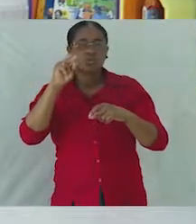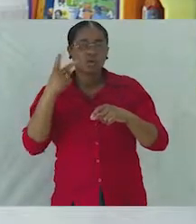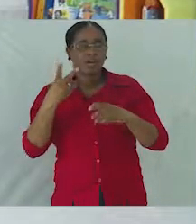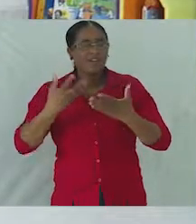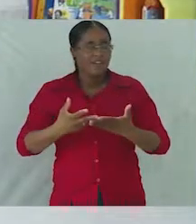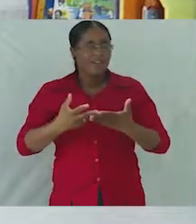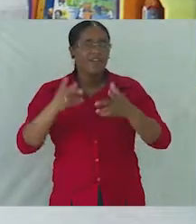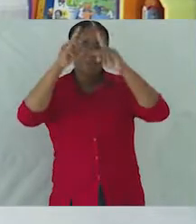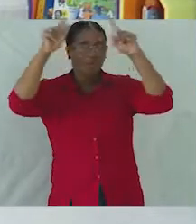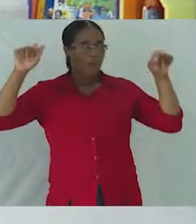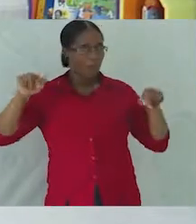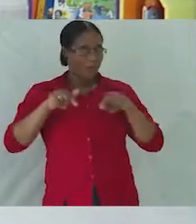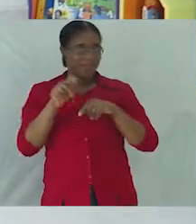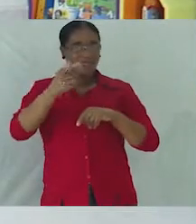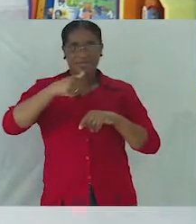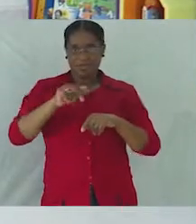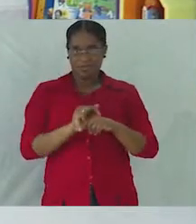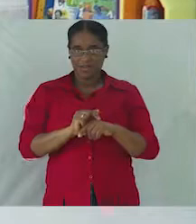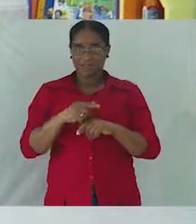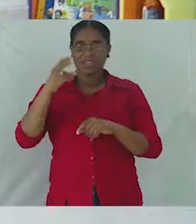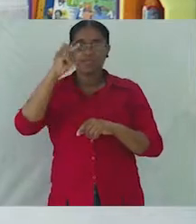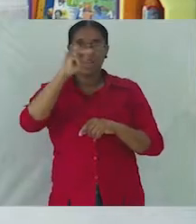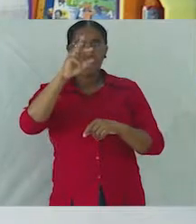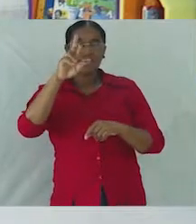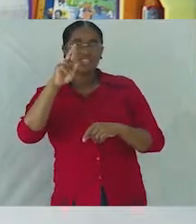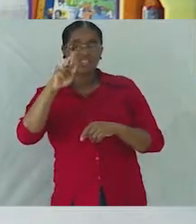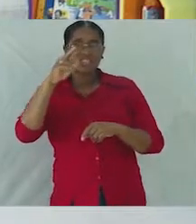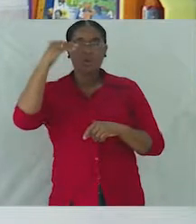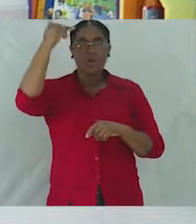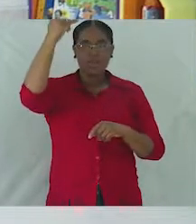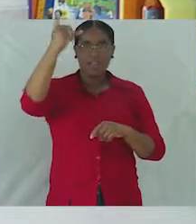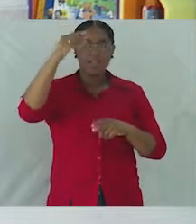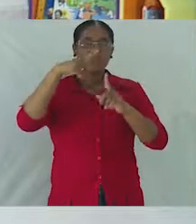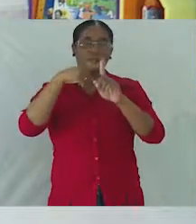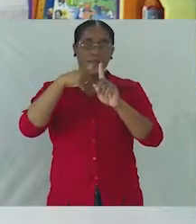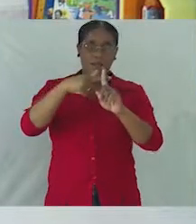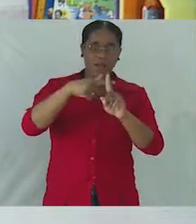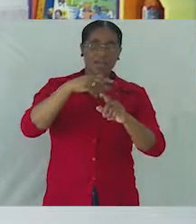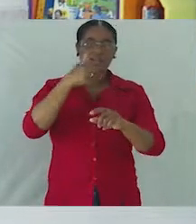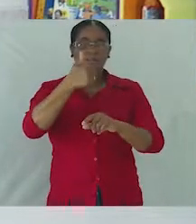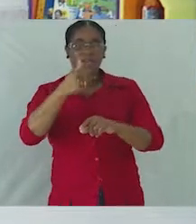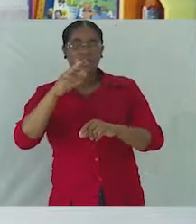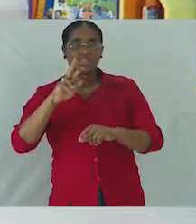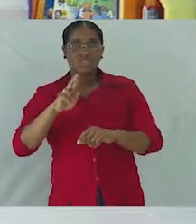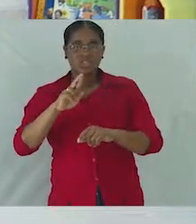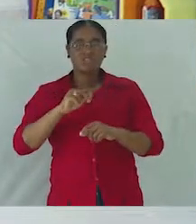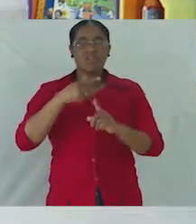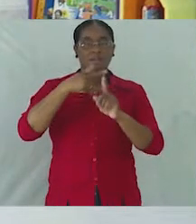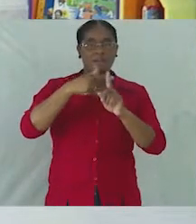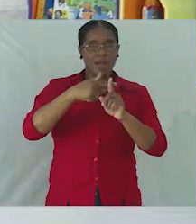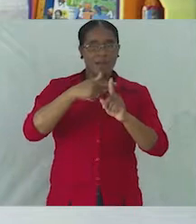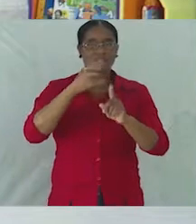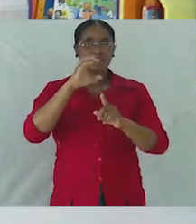nosso quadro e nós temos ax² mais bx